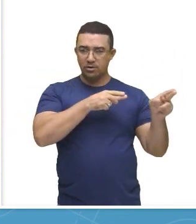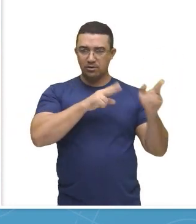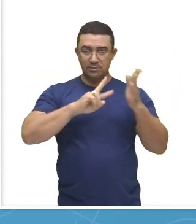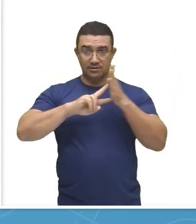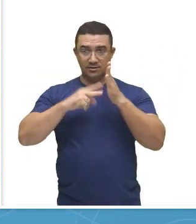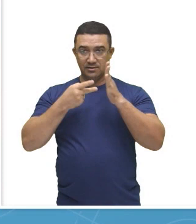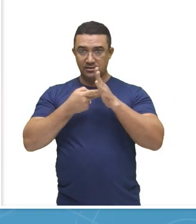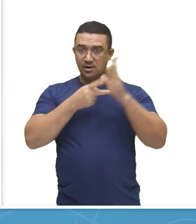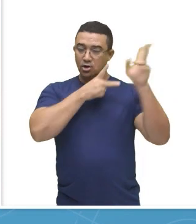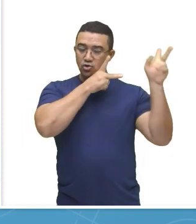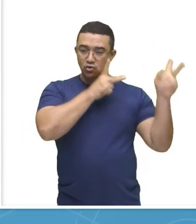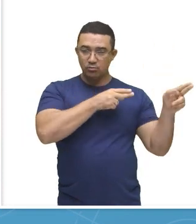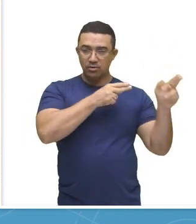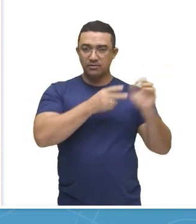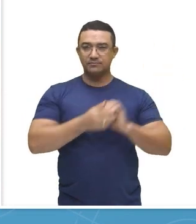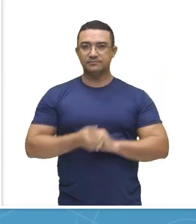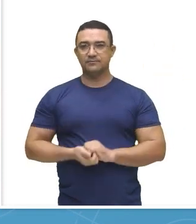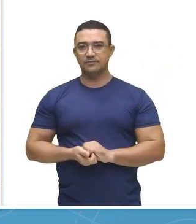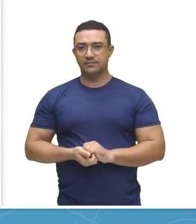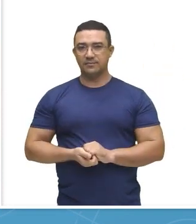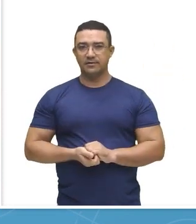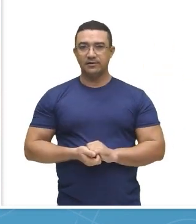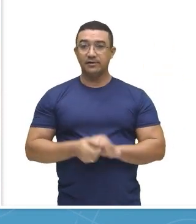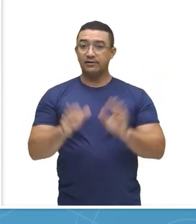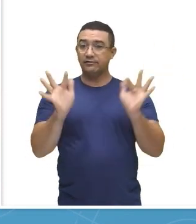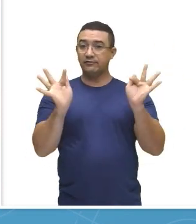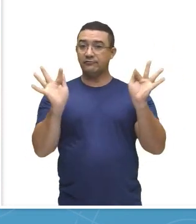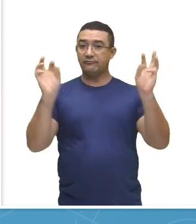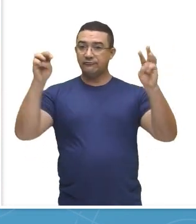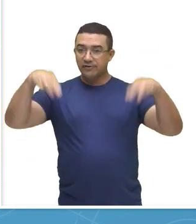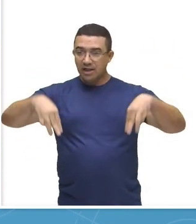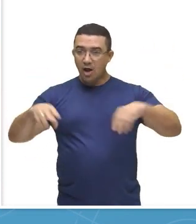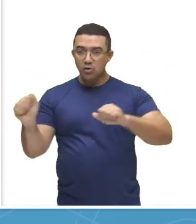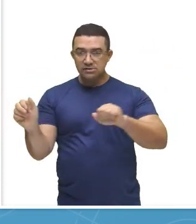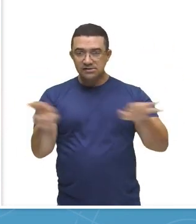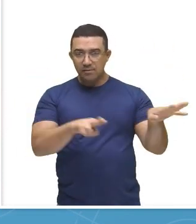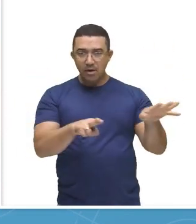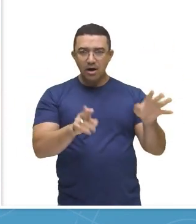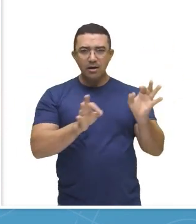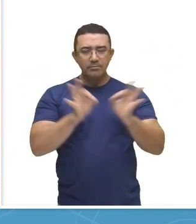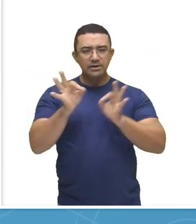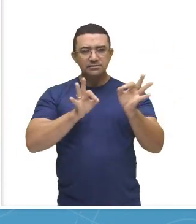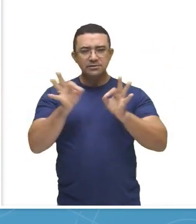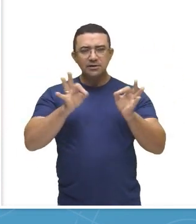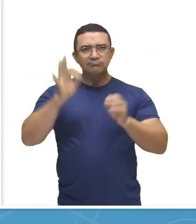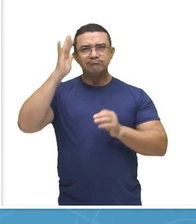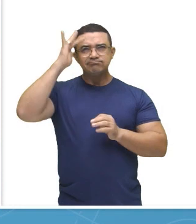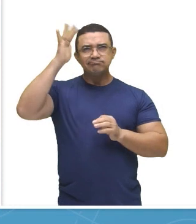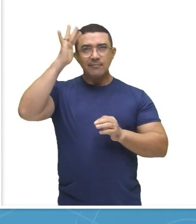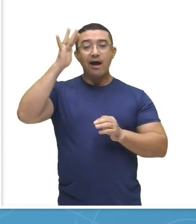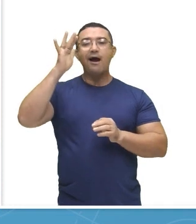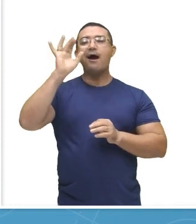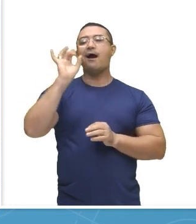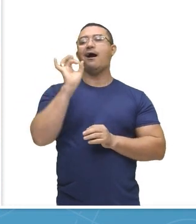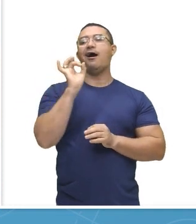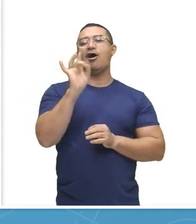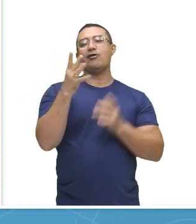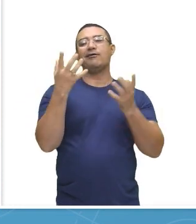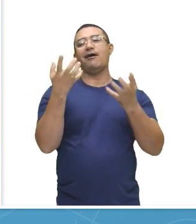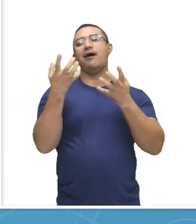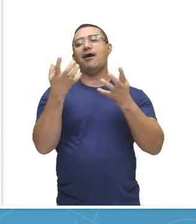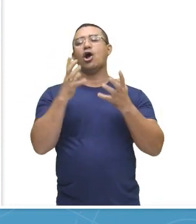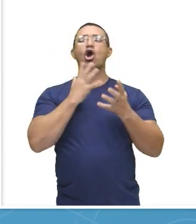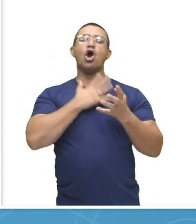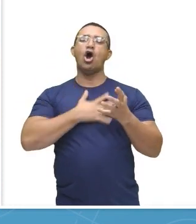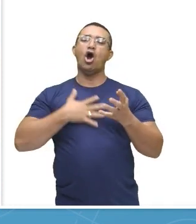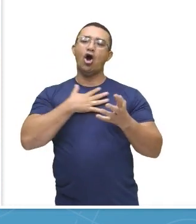Sleep. Conheço muita gente que planeja o final de semana todinho só para dormir, ok? Então, sleep também é uma atividade que as pessoas gostam